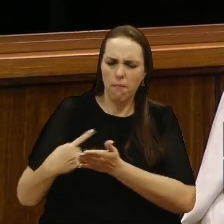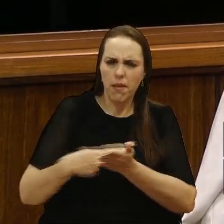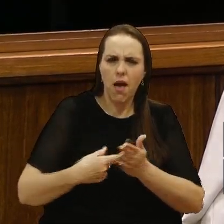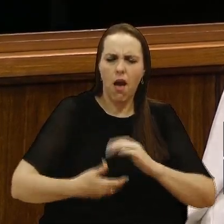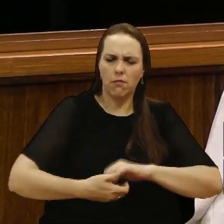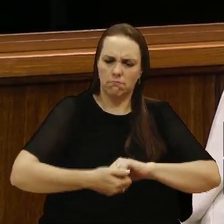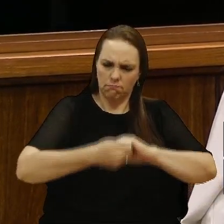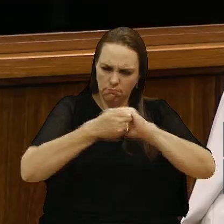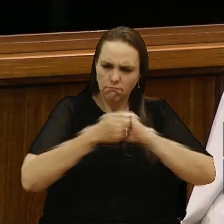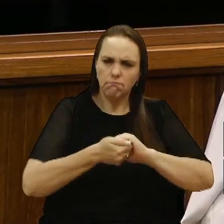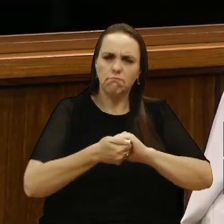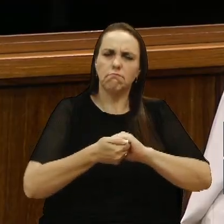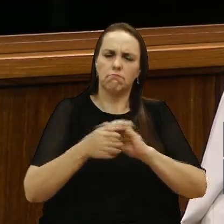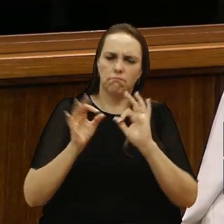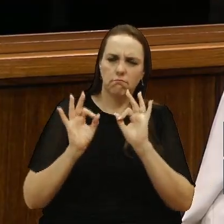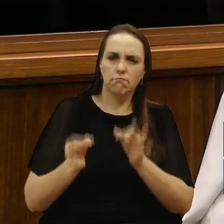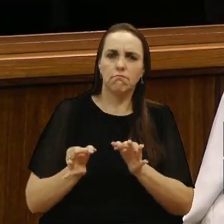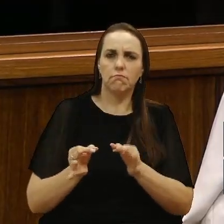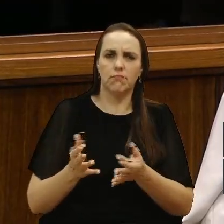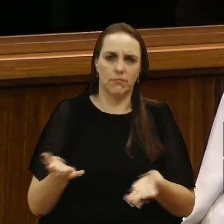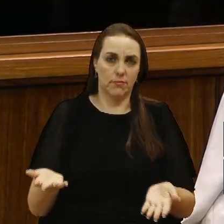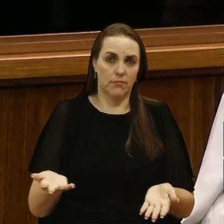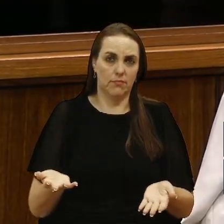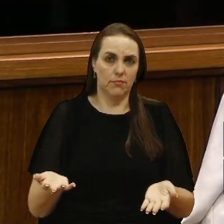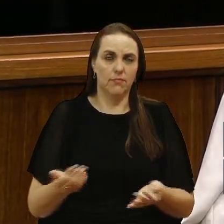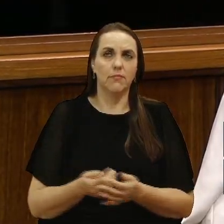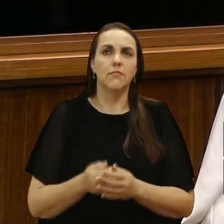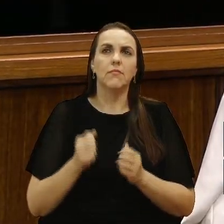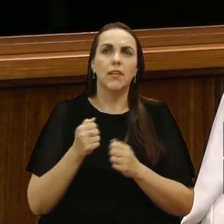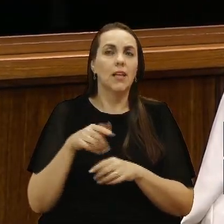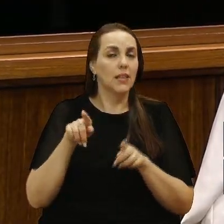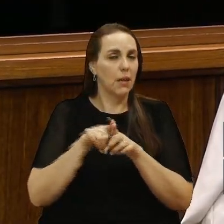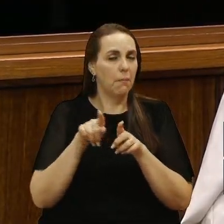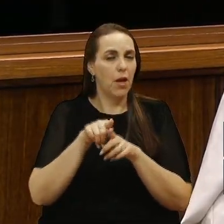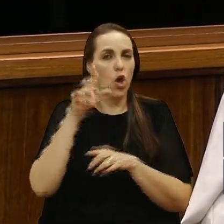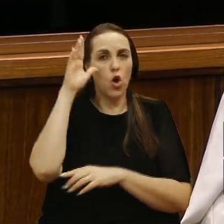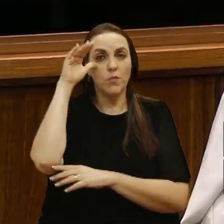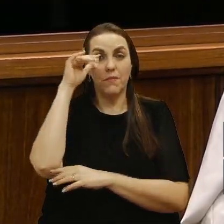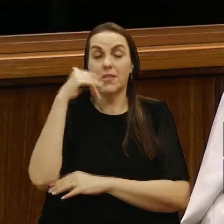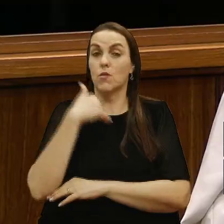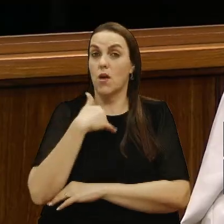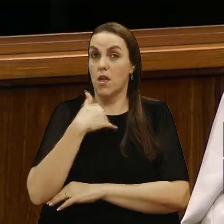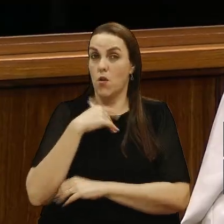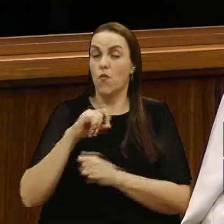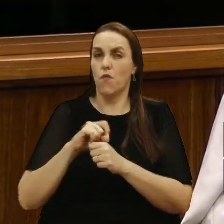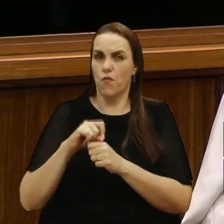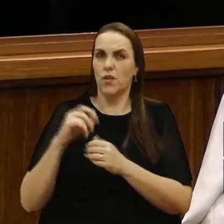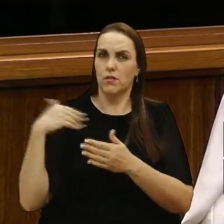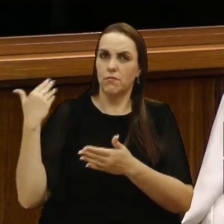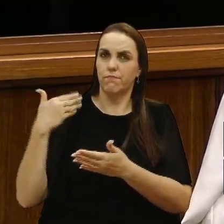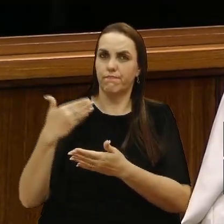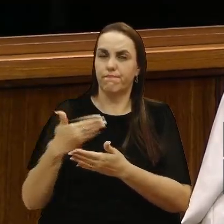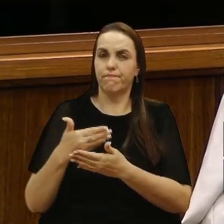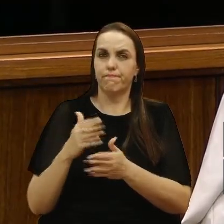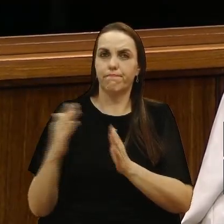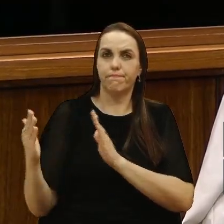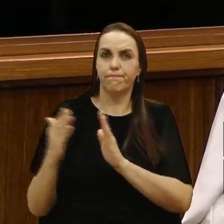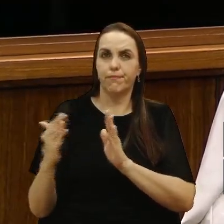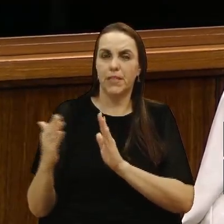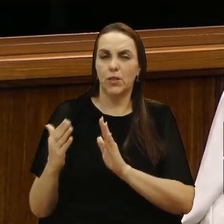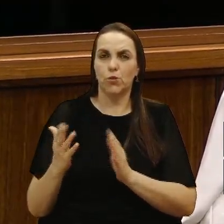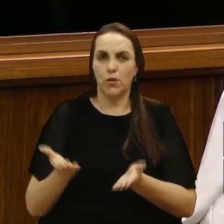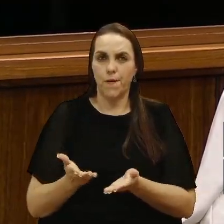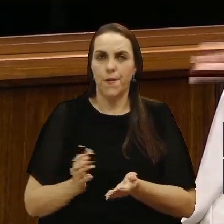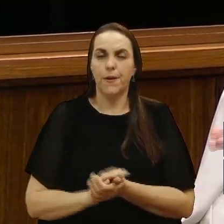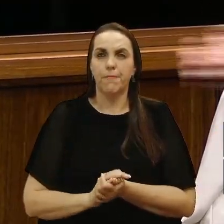depois de acordo. Eu quero trazer aqui uma observação que eu fiz ao longo desse último período,